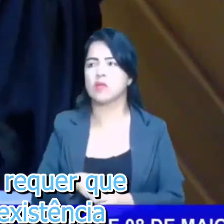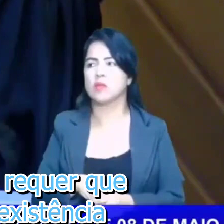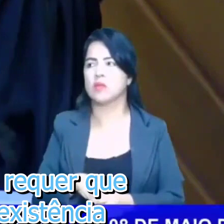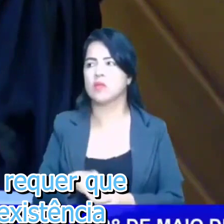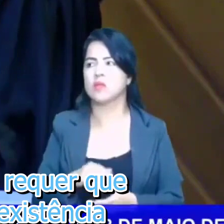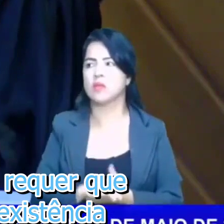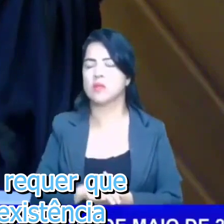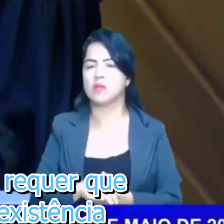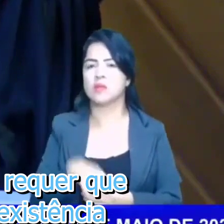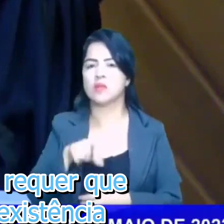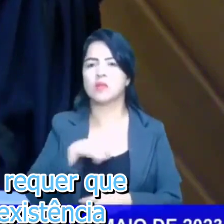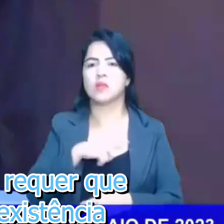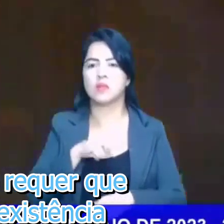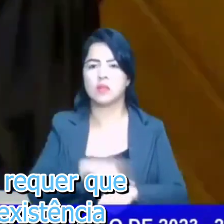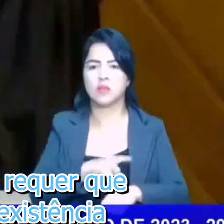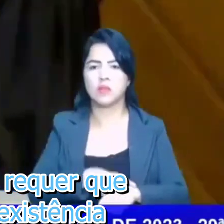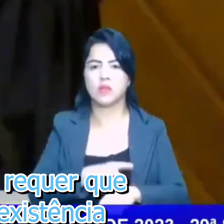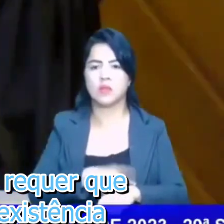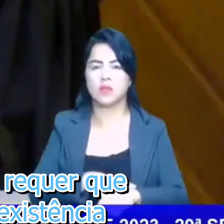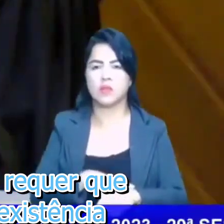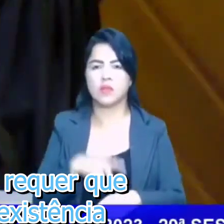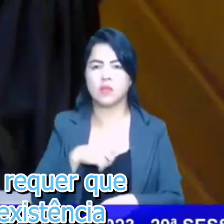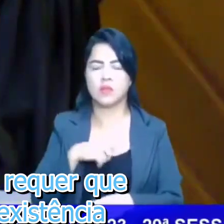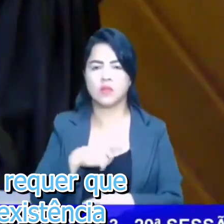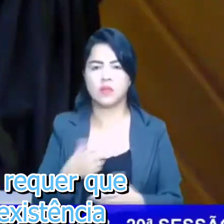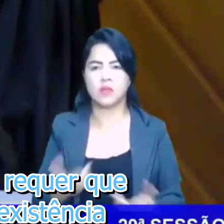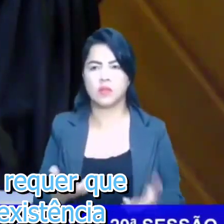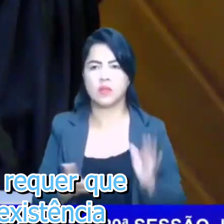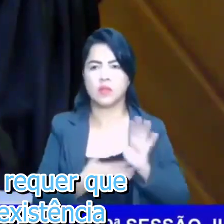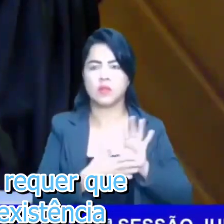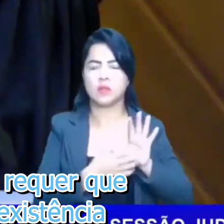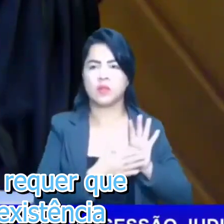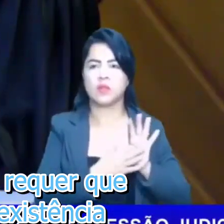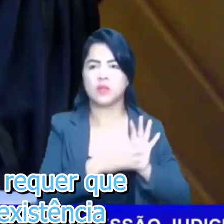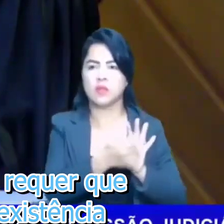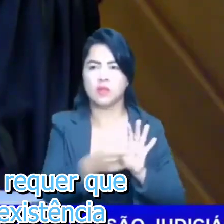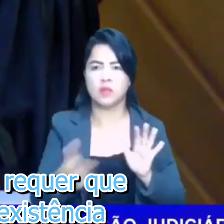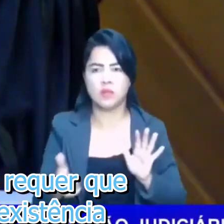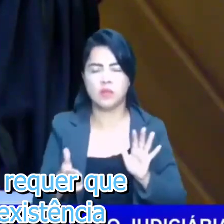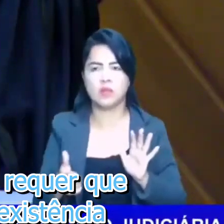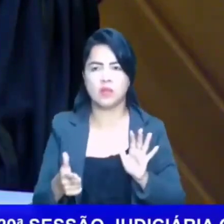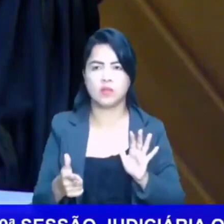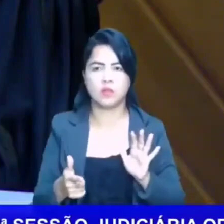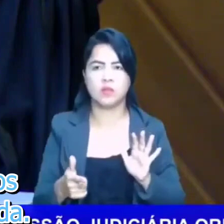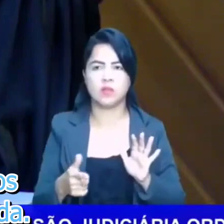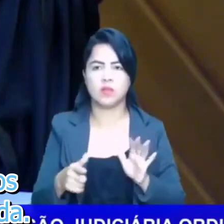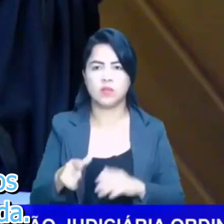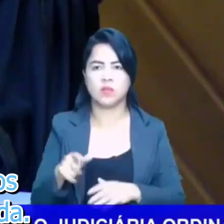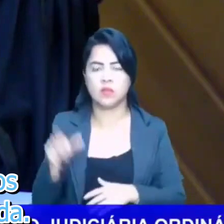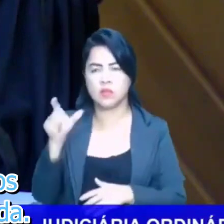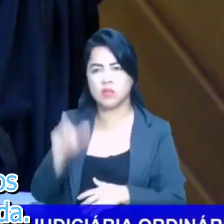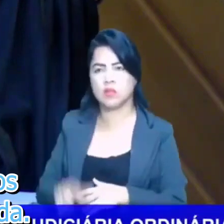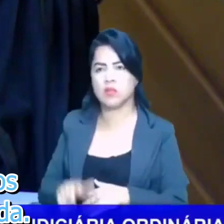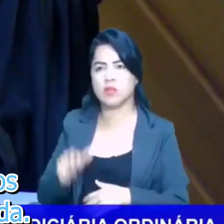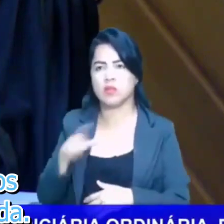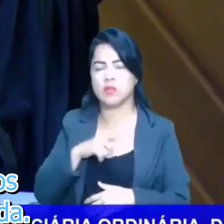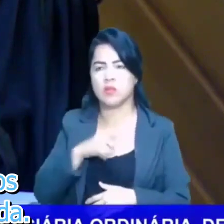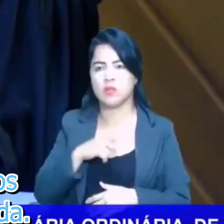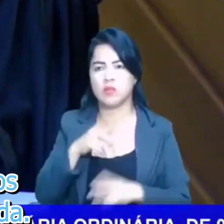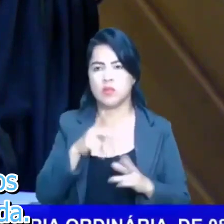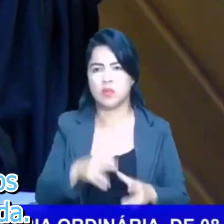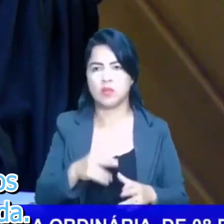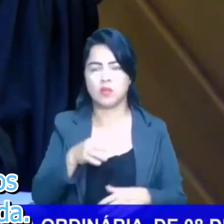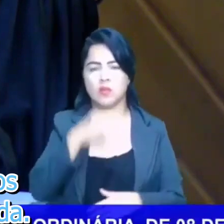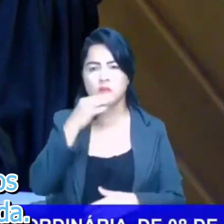próximas. Desse modo, requer que seja julgada improcedente a representação diante da inexistência de autora da anuência da mesma dos